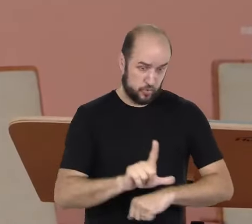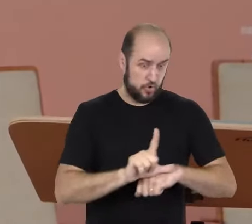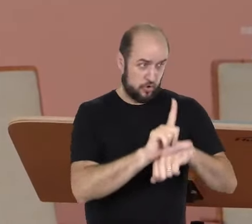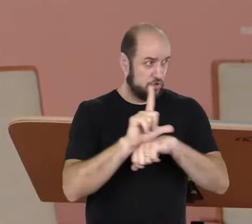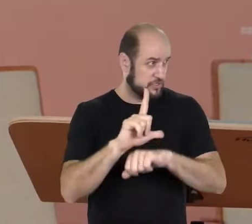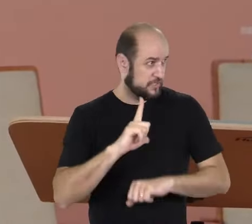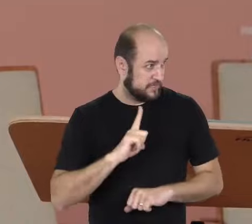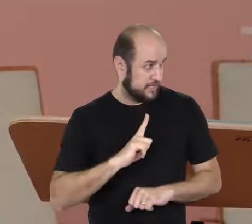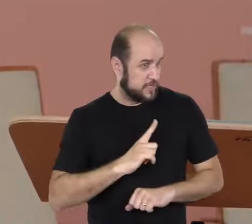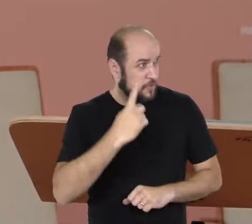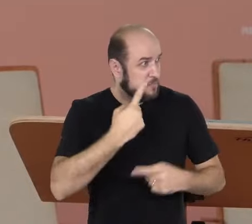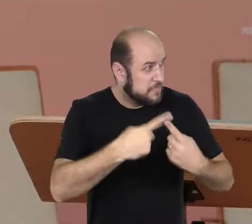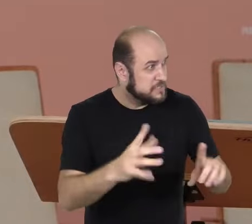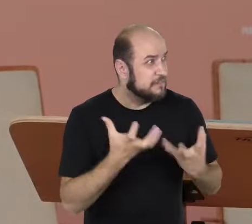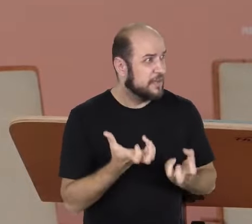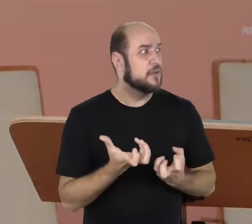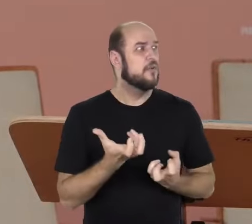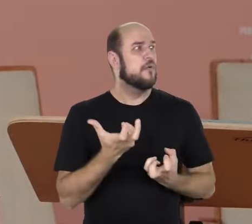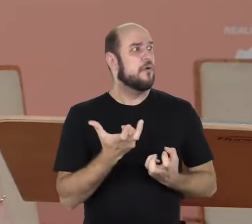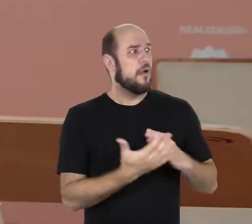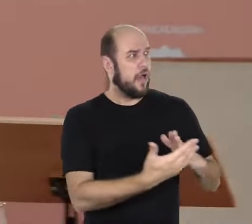ajudo? 50-50.